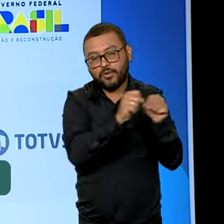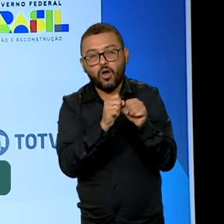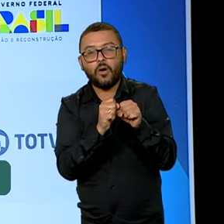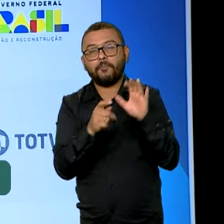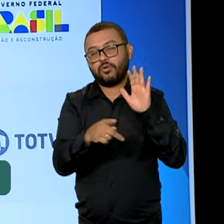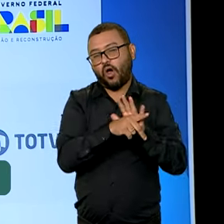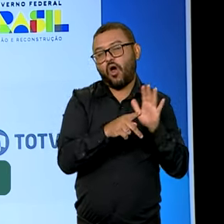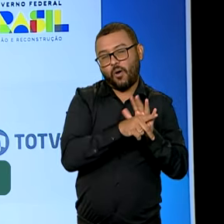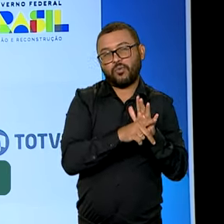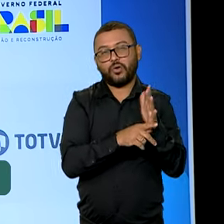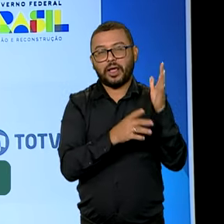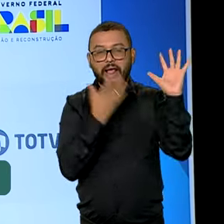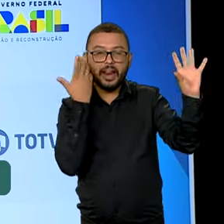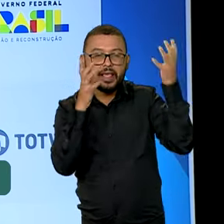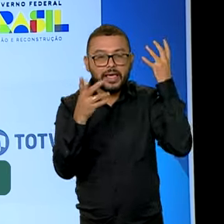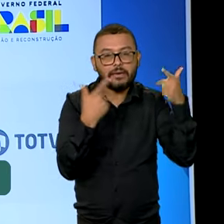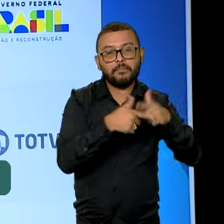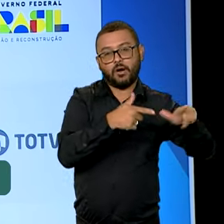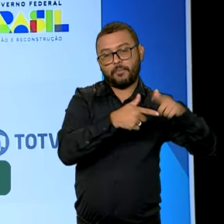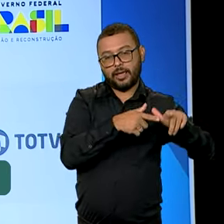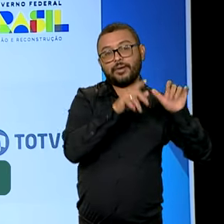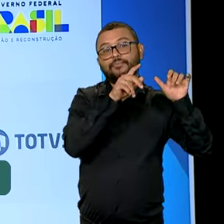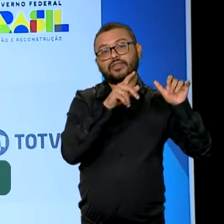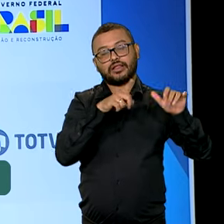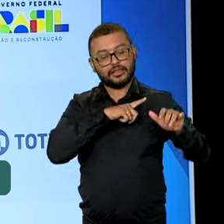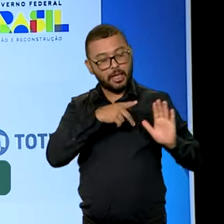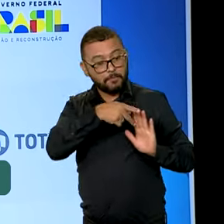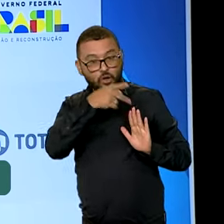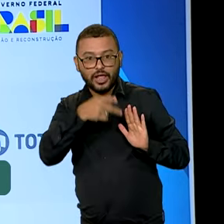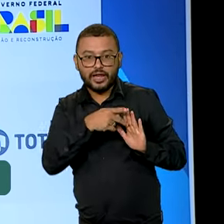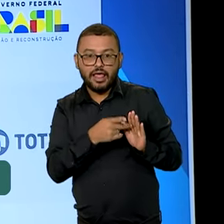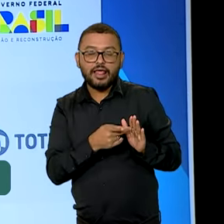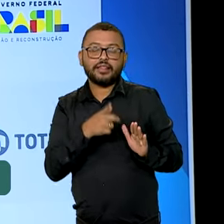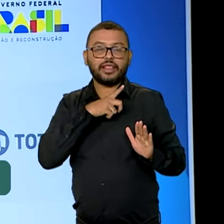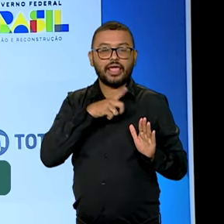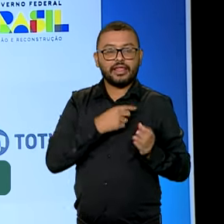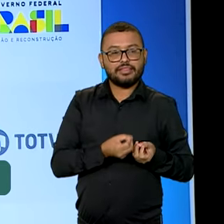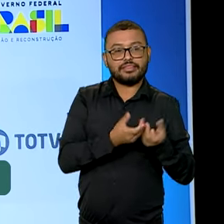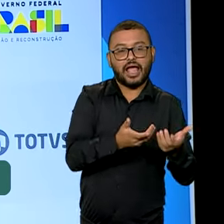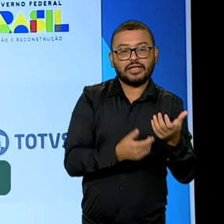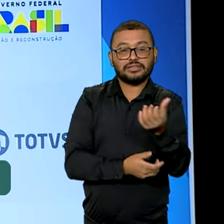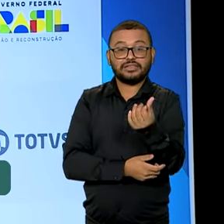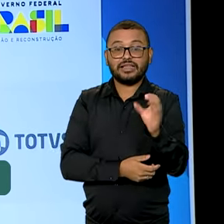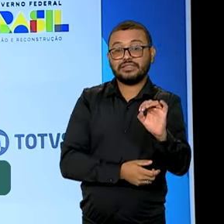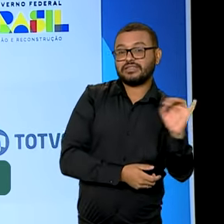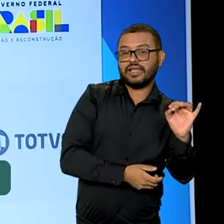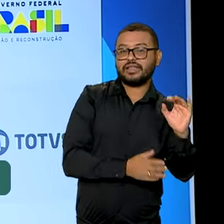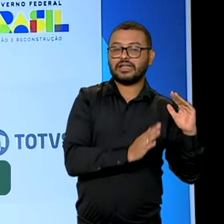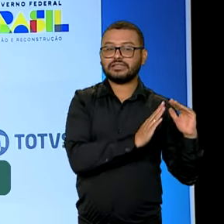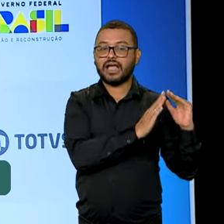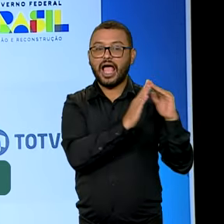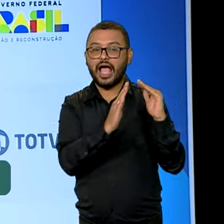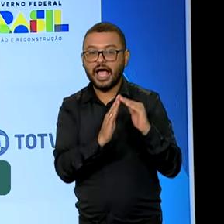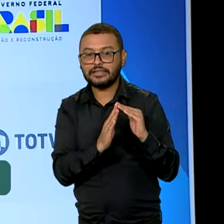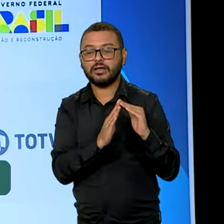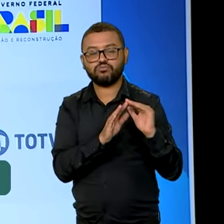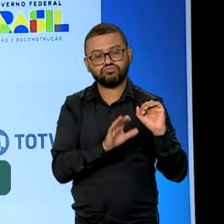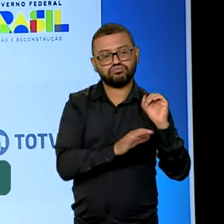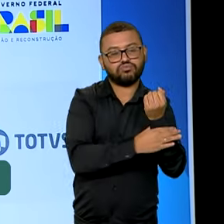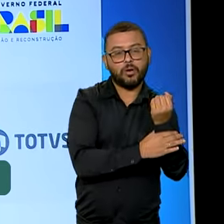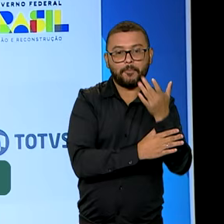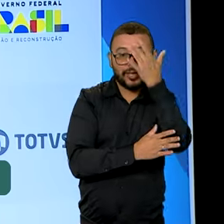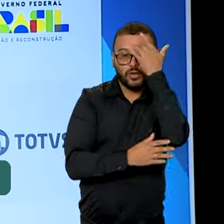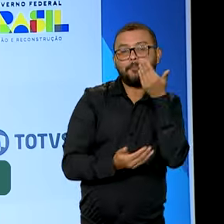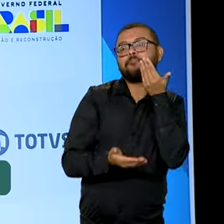desastres naturais. Essa portaria prevê, a princípio, 600 unidades habitacionais para